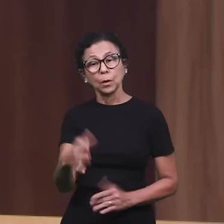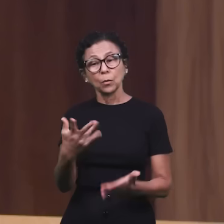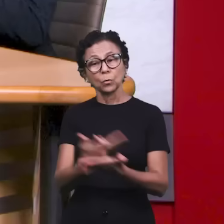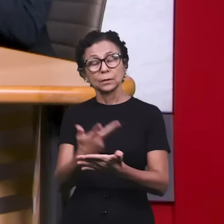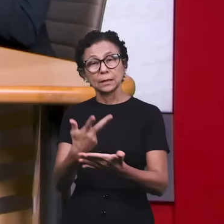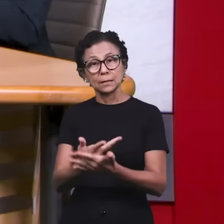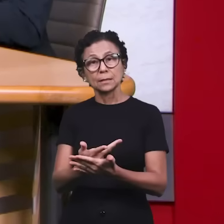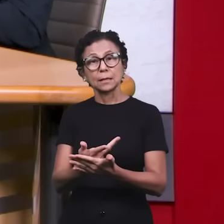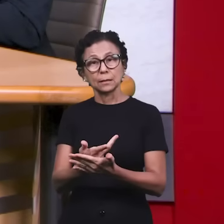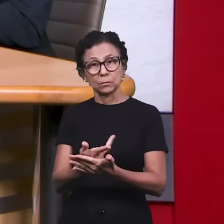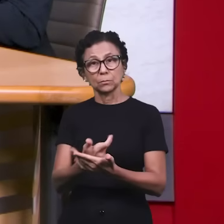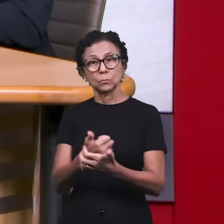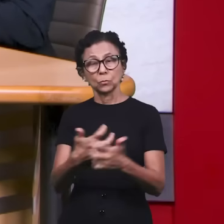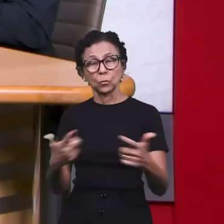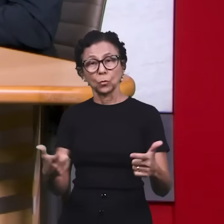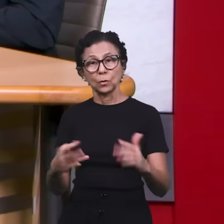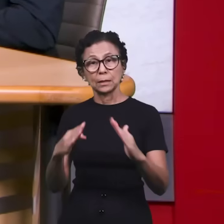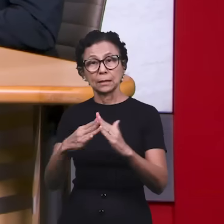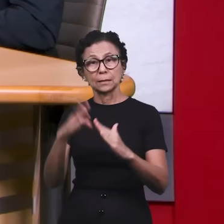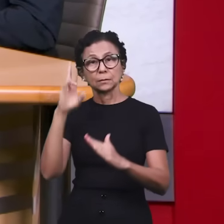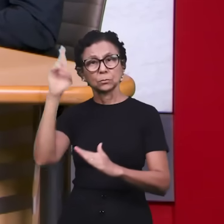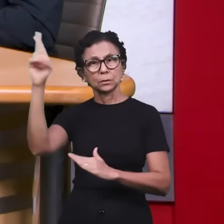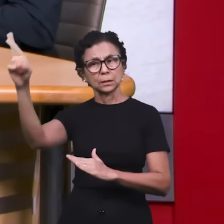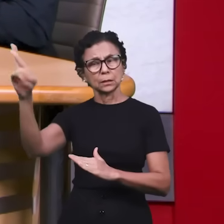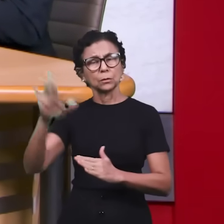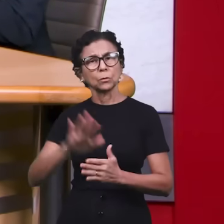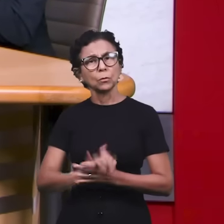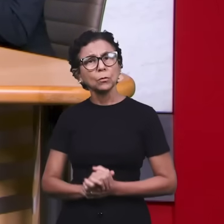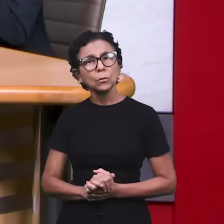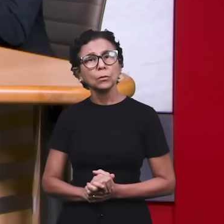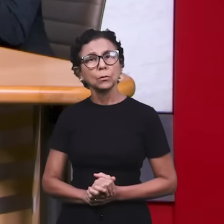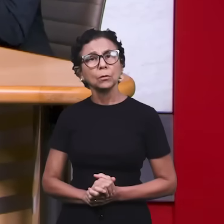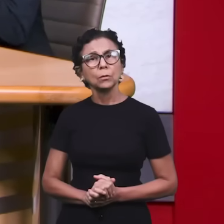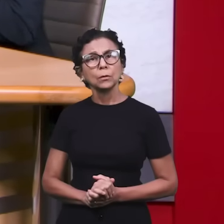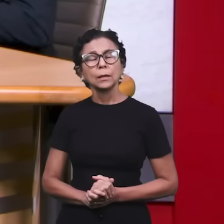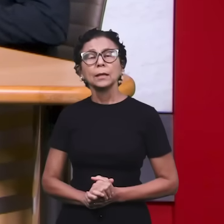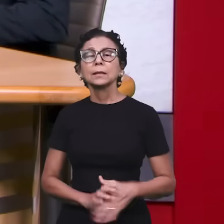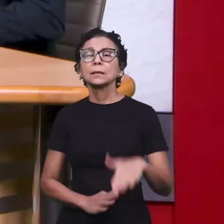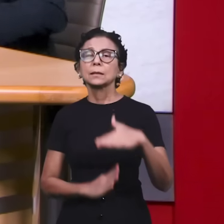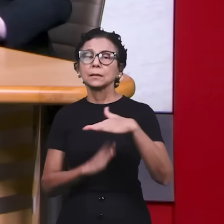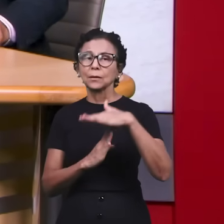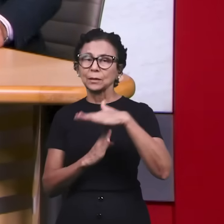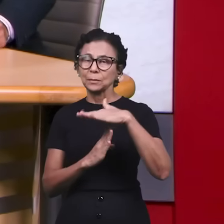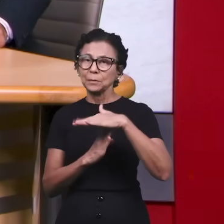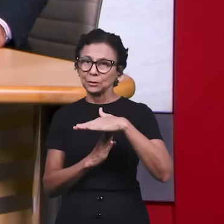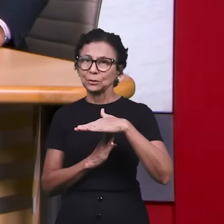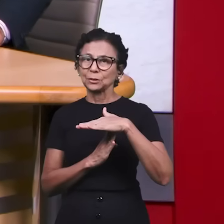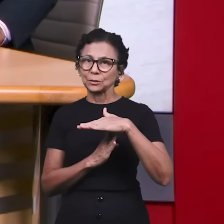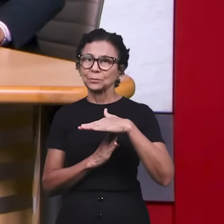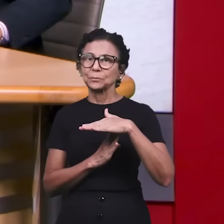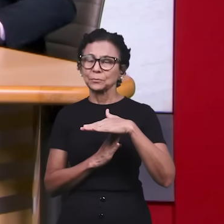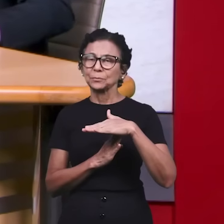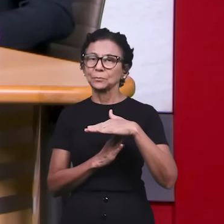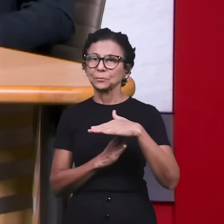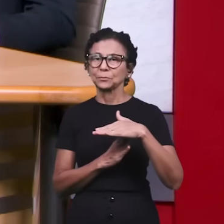estava profanando a casa do Senhor. Então, agora, esse limite que eu acho o grande desafio.